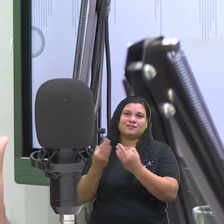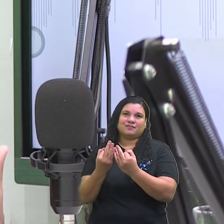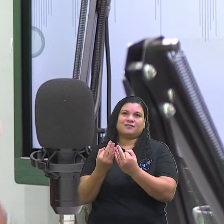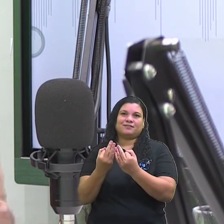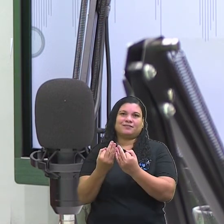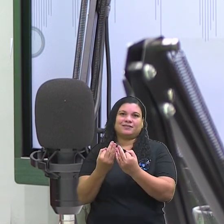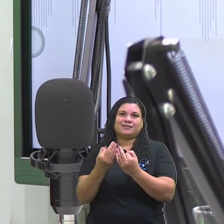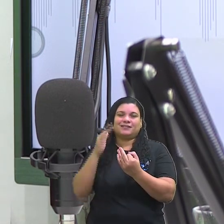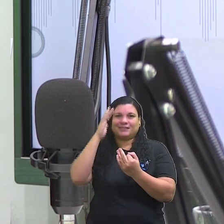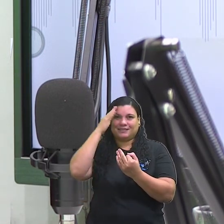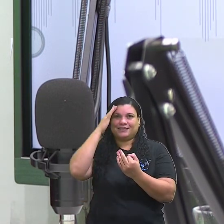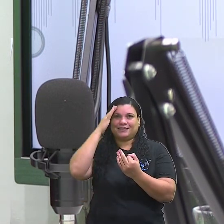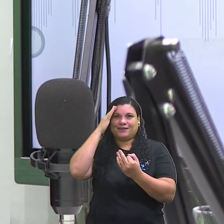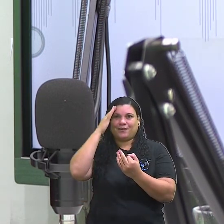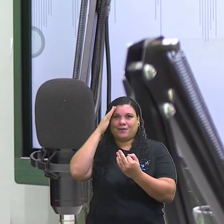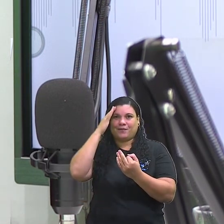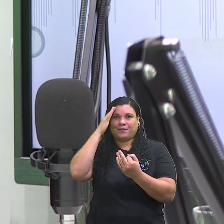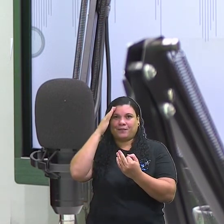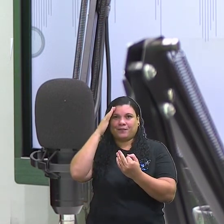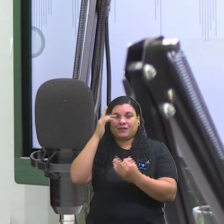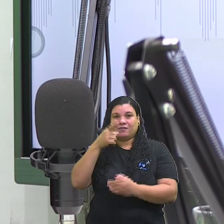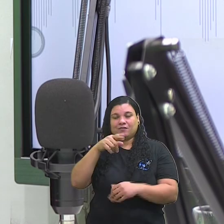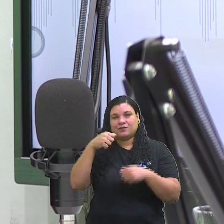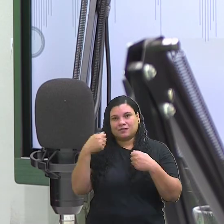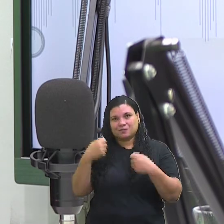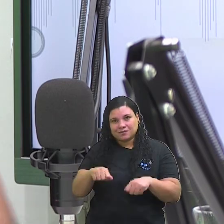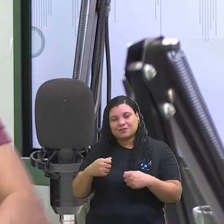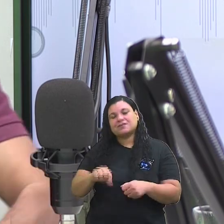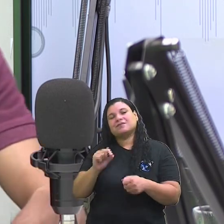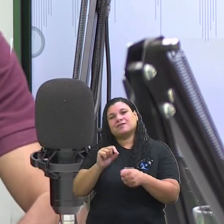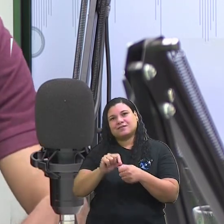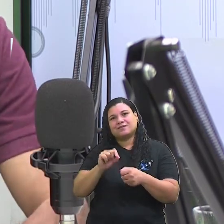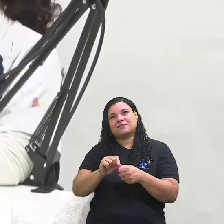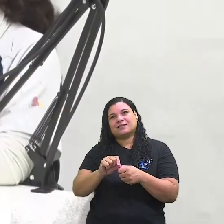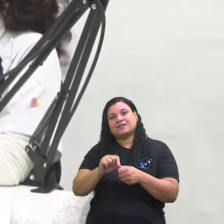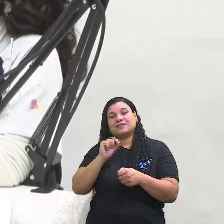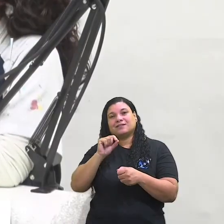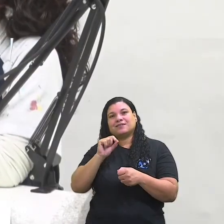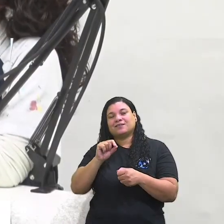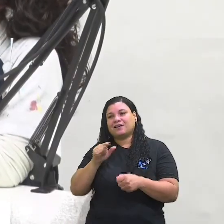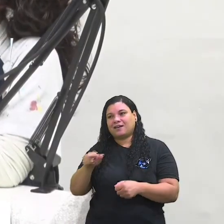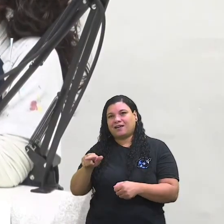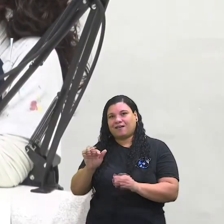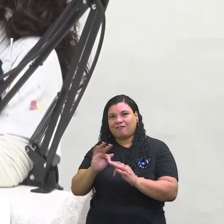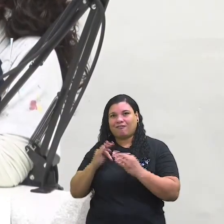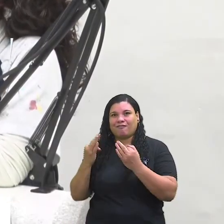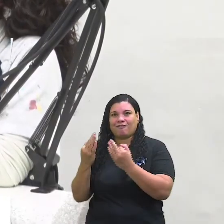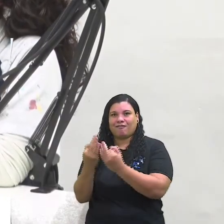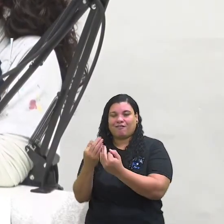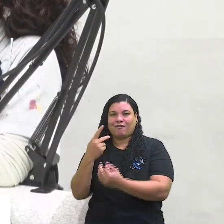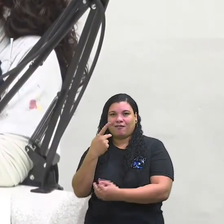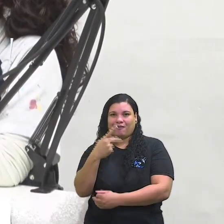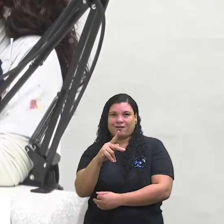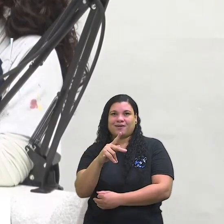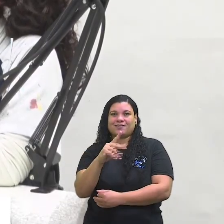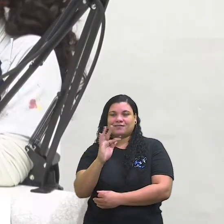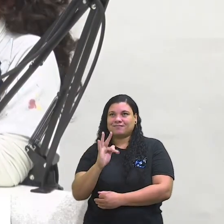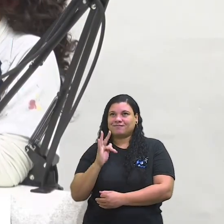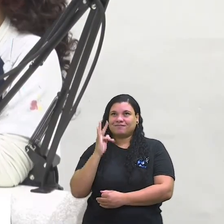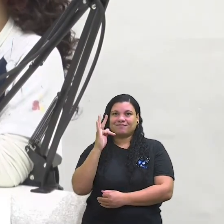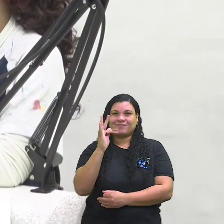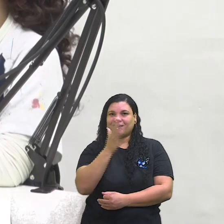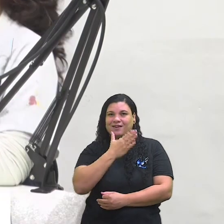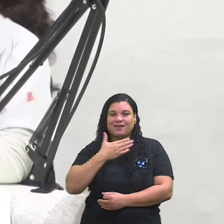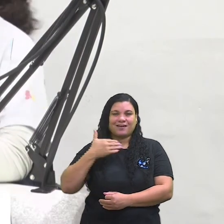mim, a minha família vai ser melhor. Ok? E você, Paulinho, que recado que você quer dar depois